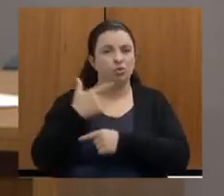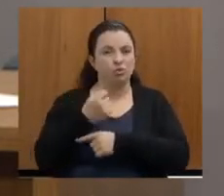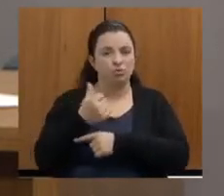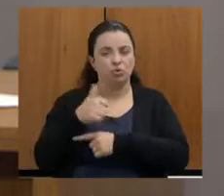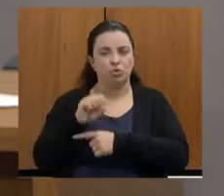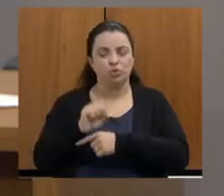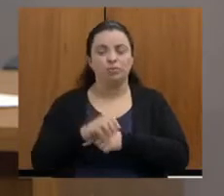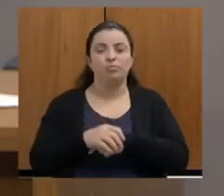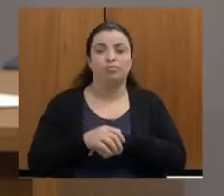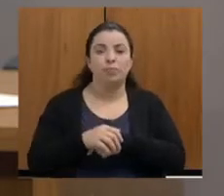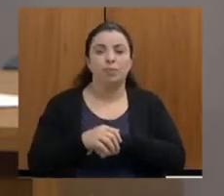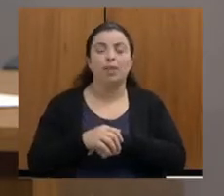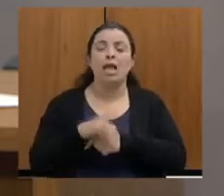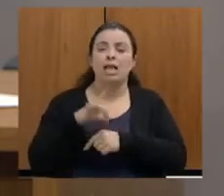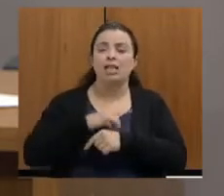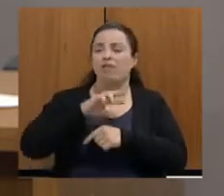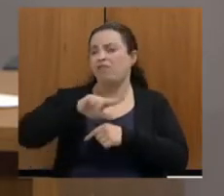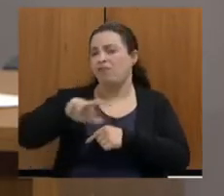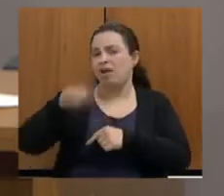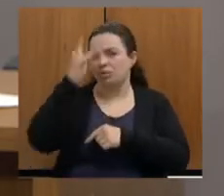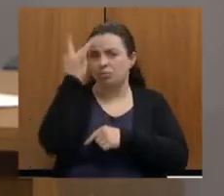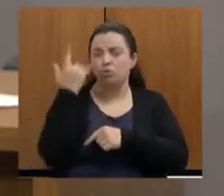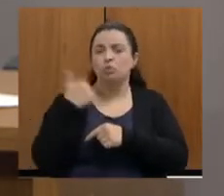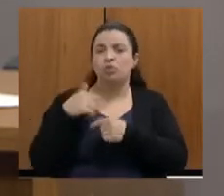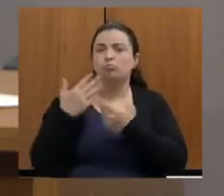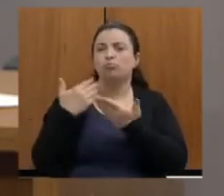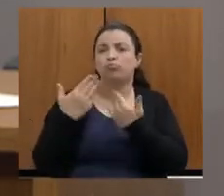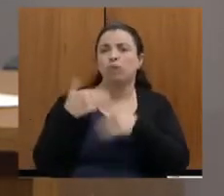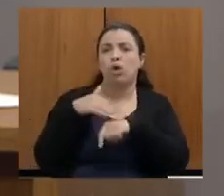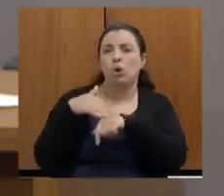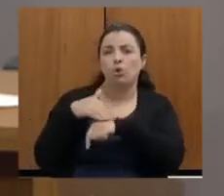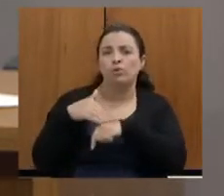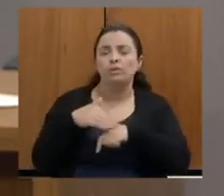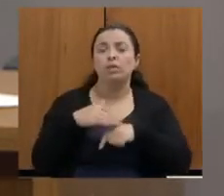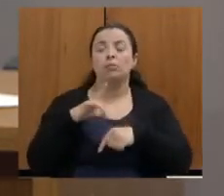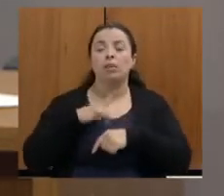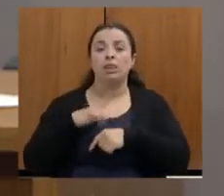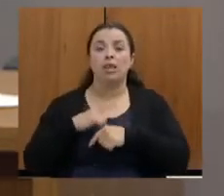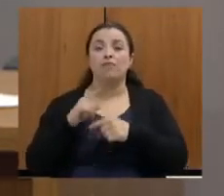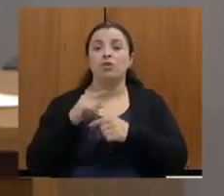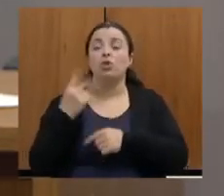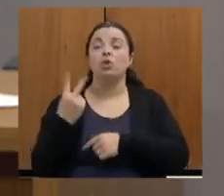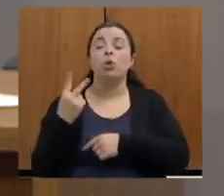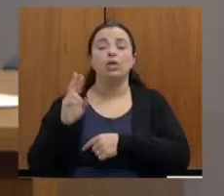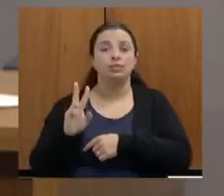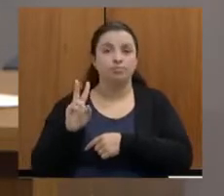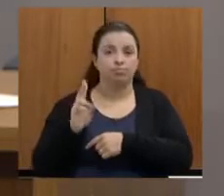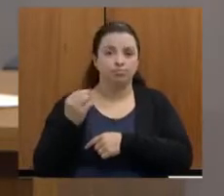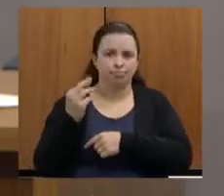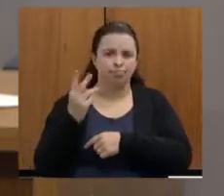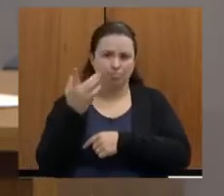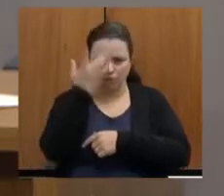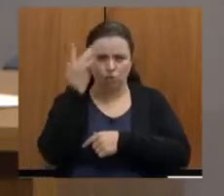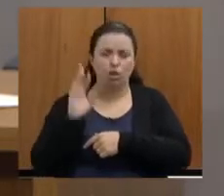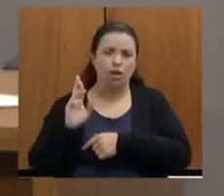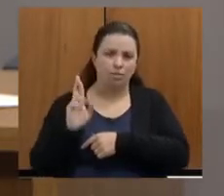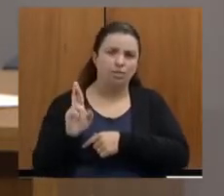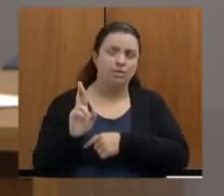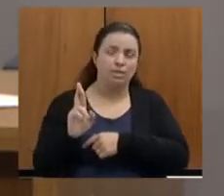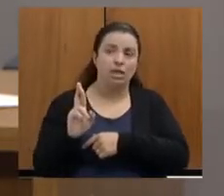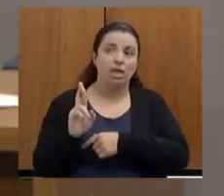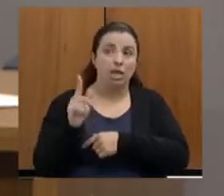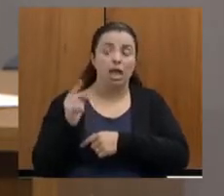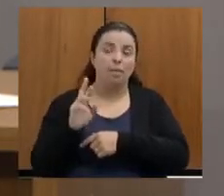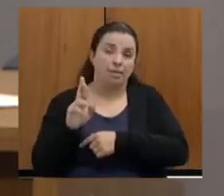nós conversamos com diversas pessoas teve dois representantes dos investidores que representam junto de